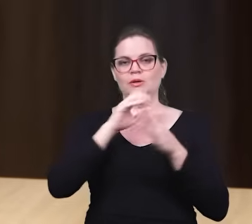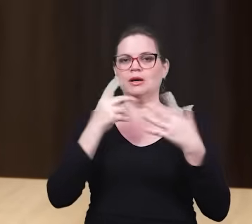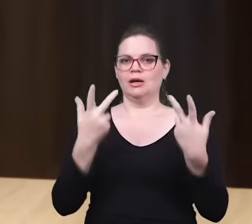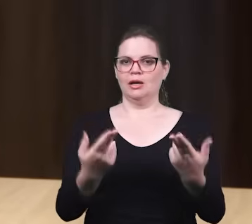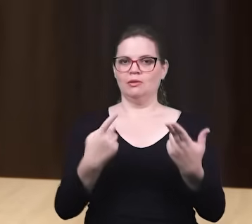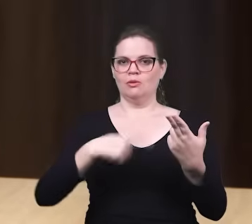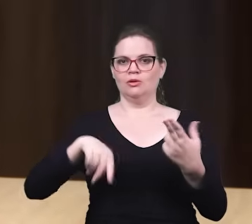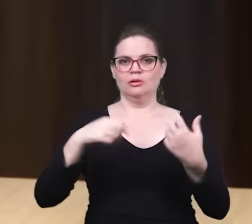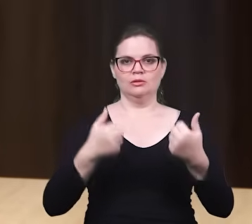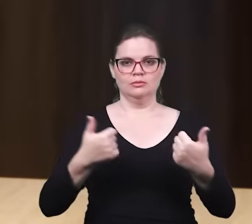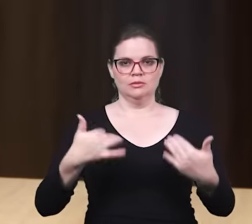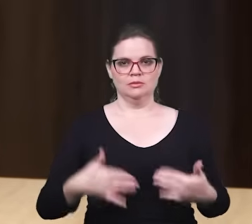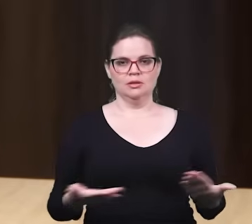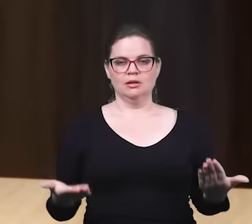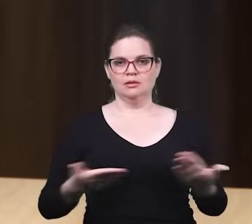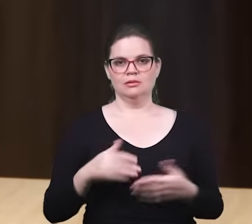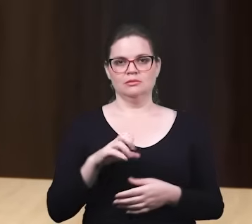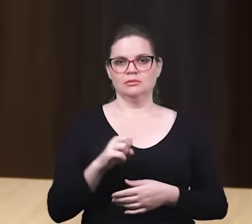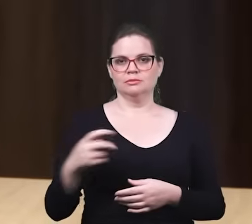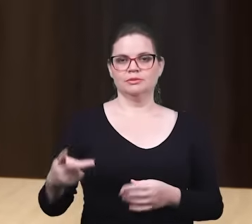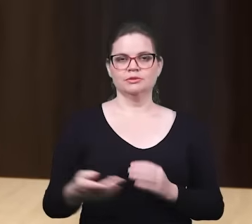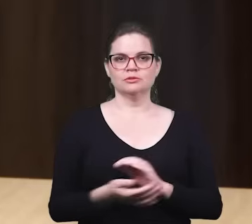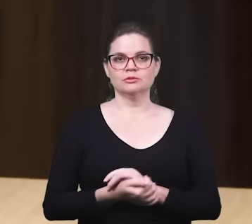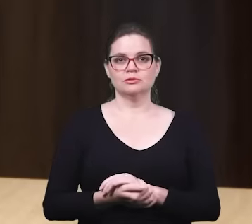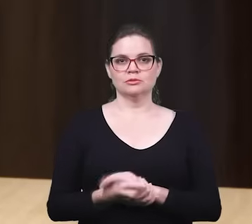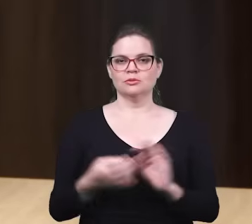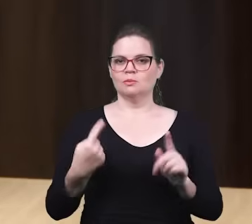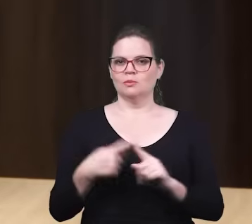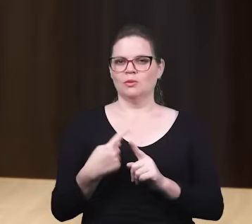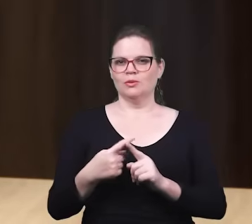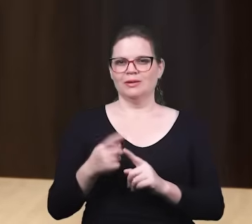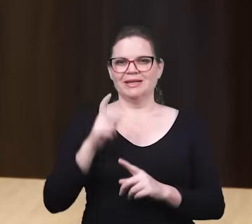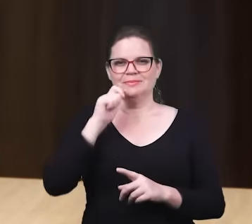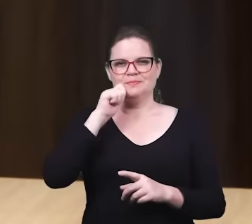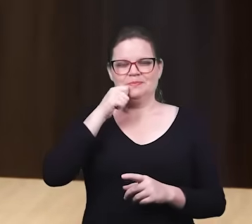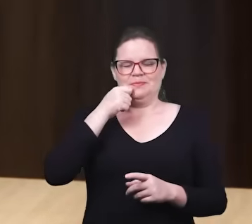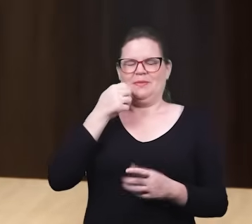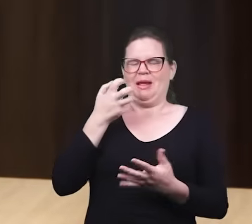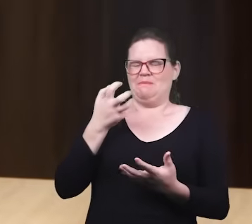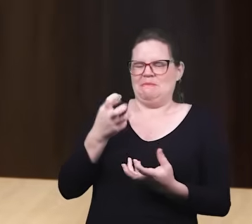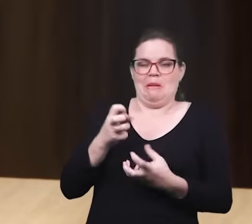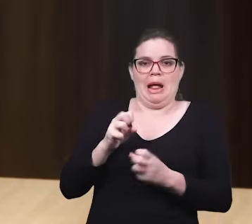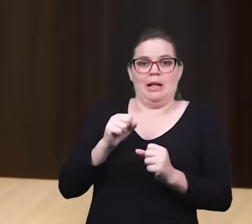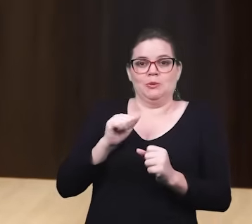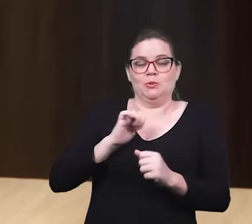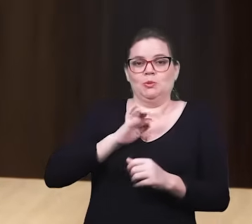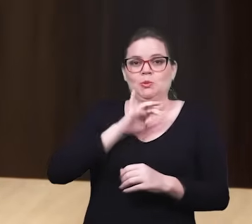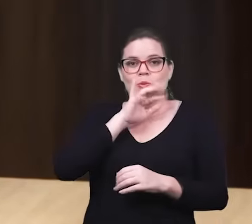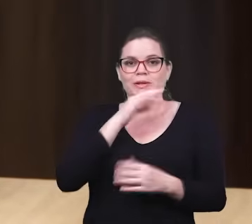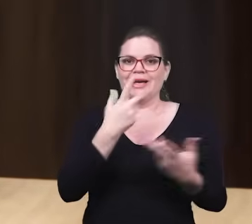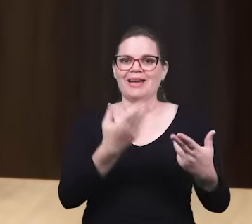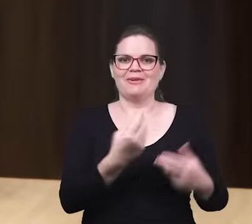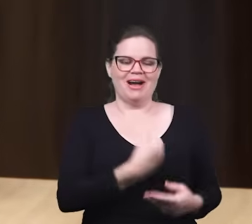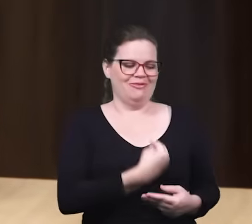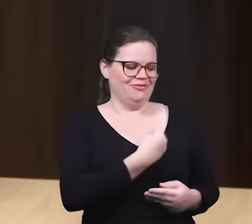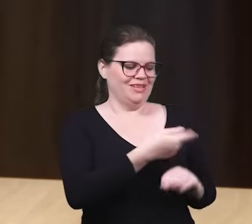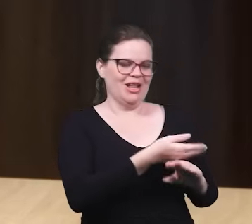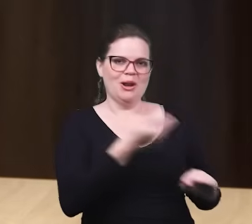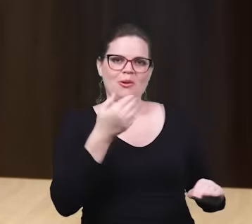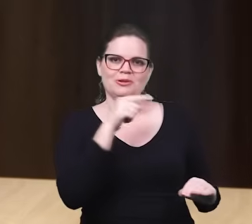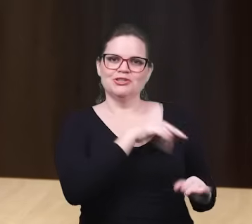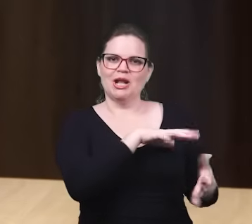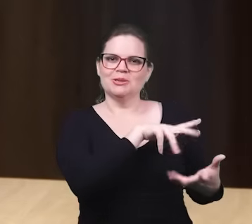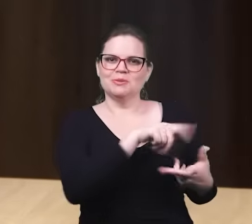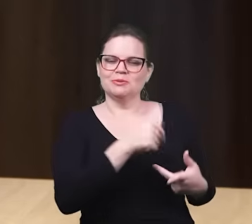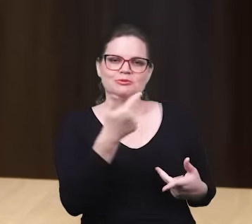neste episódio aqui. Isso. Porque no lugar da amargura do passado, de uma vida sem Deus, quando nós